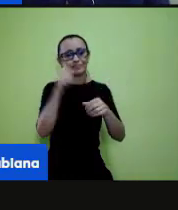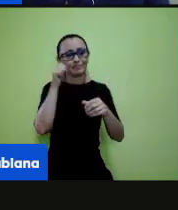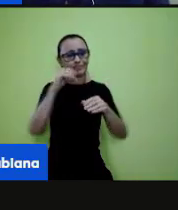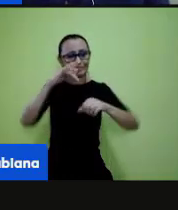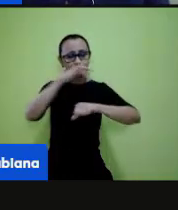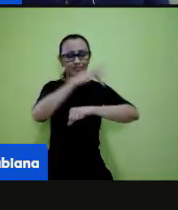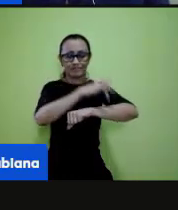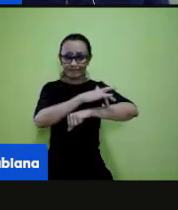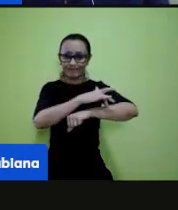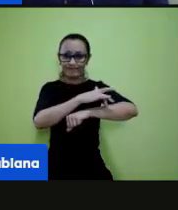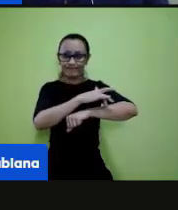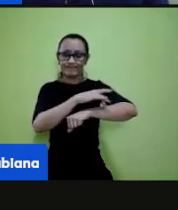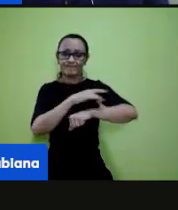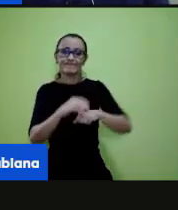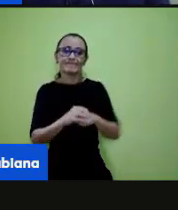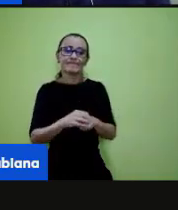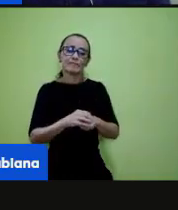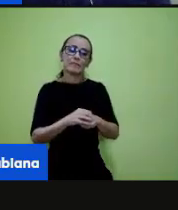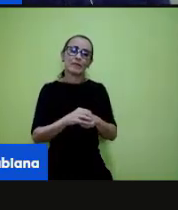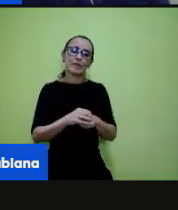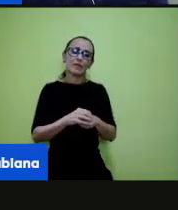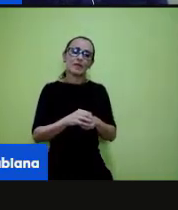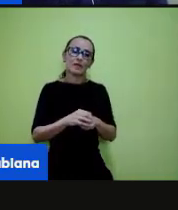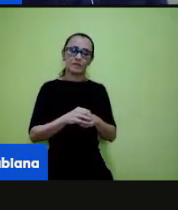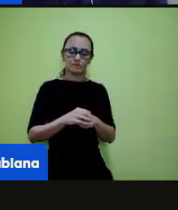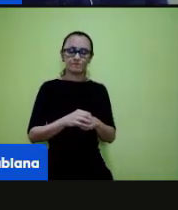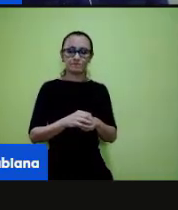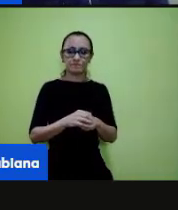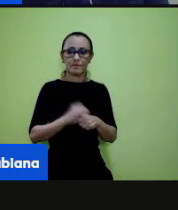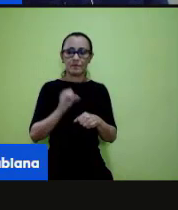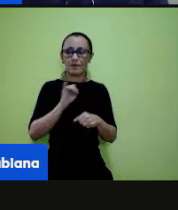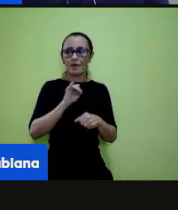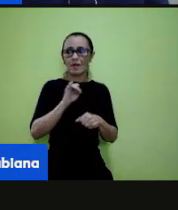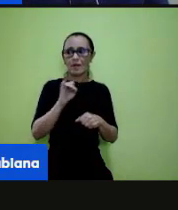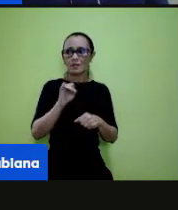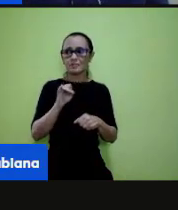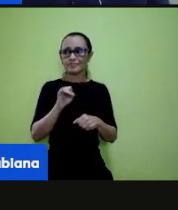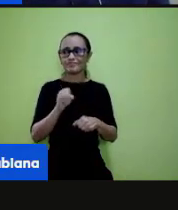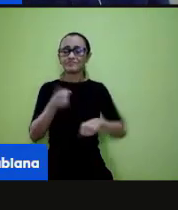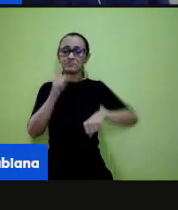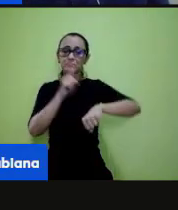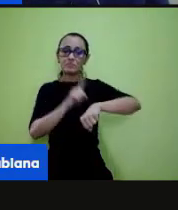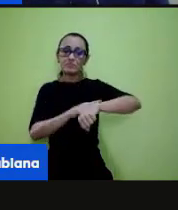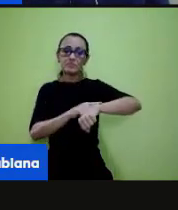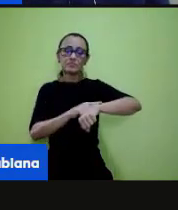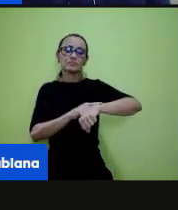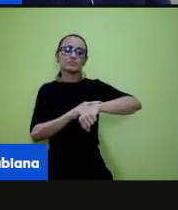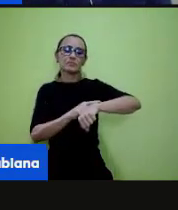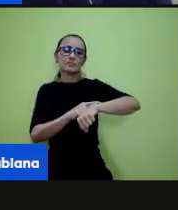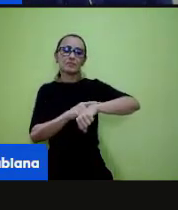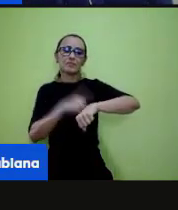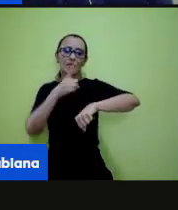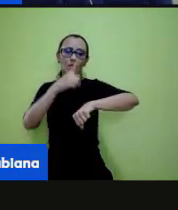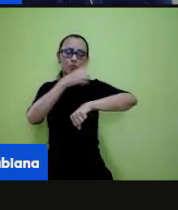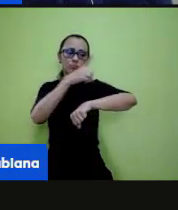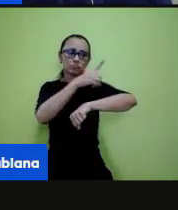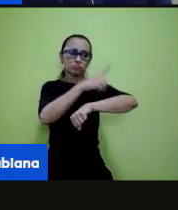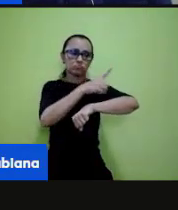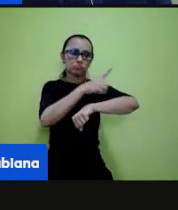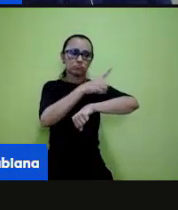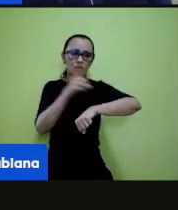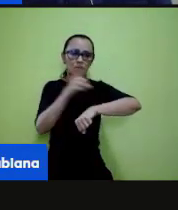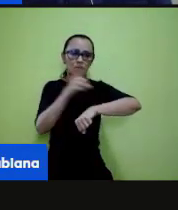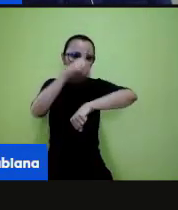precisa mais de se alimentar do sangue de outra pessoa que está com o vírus para